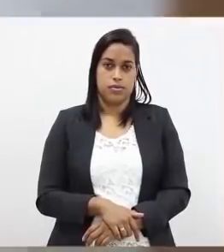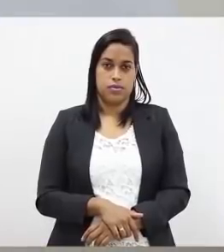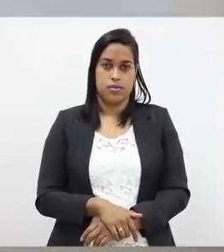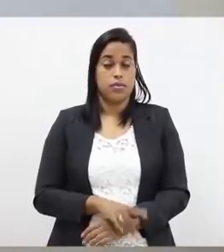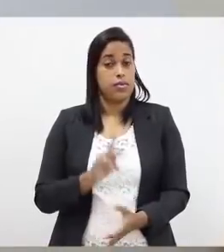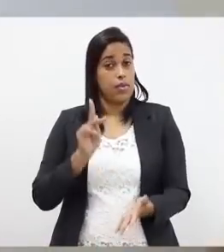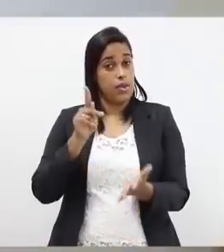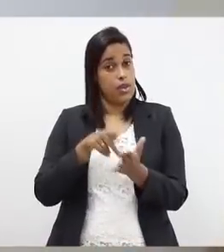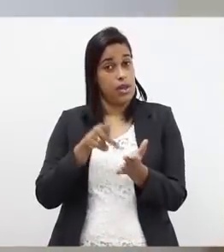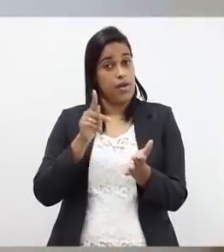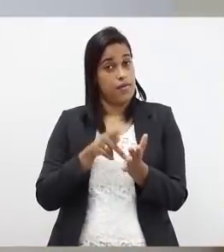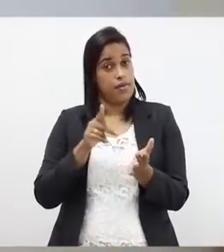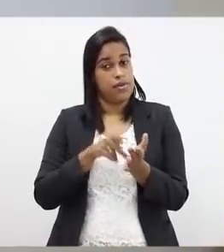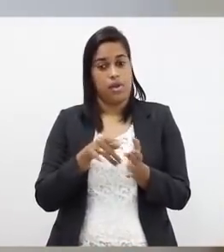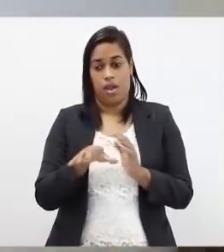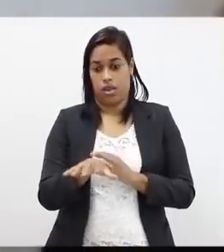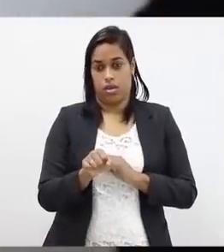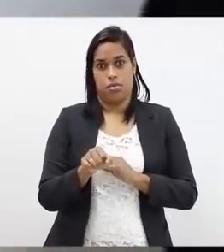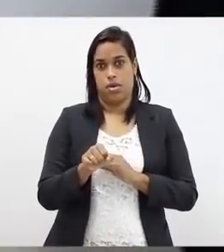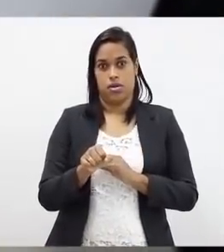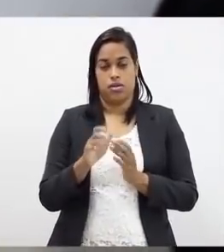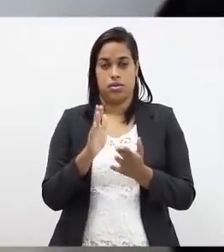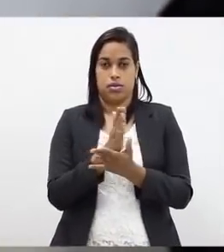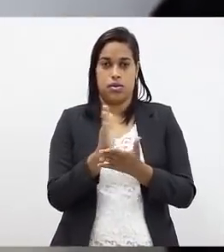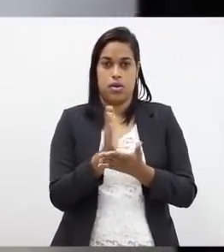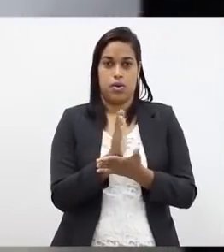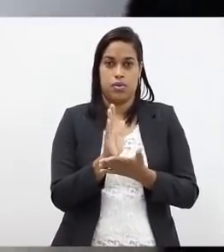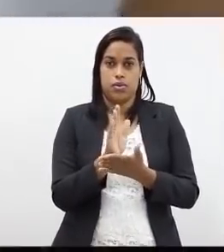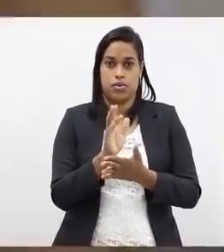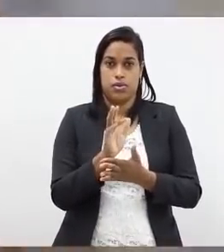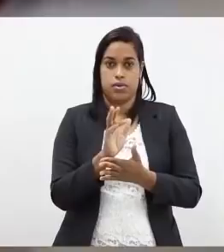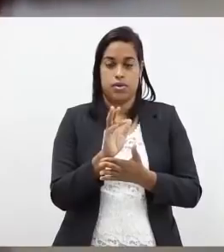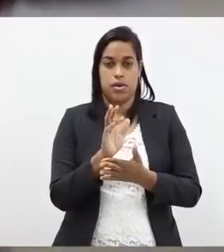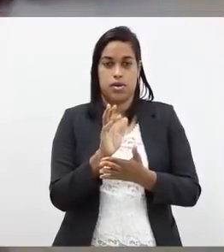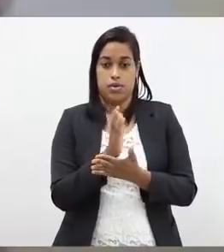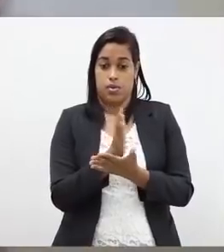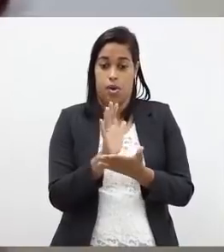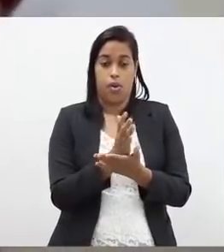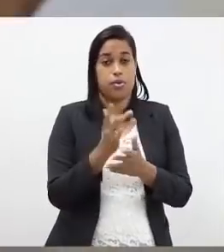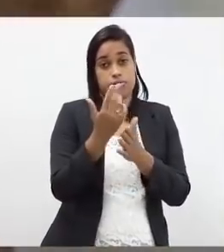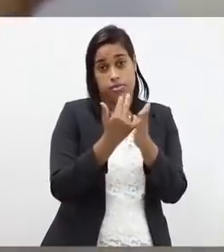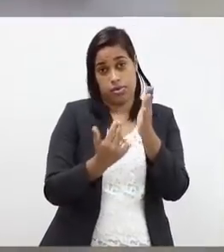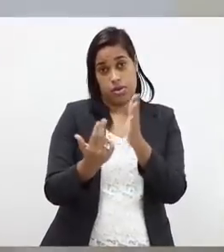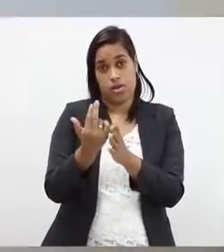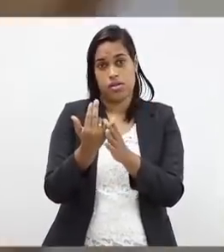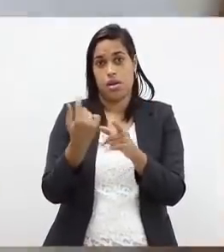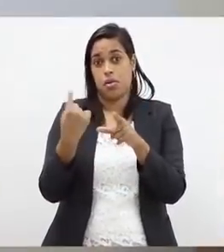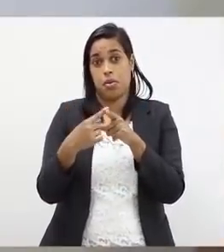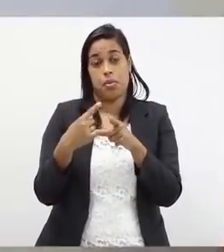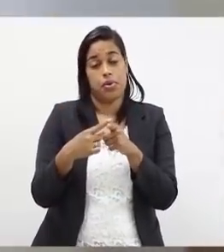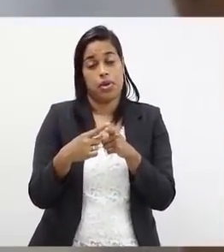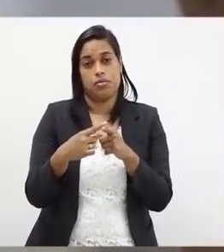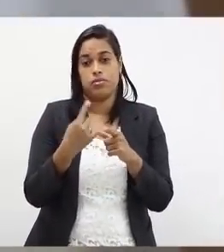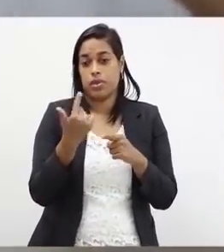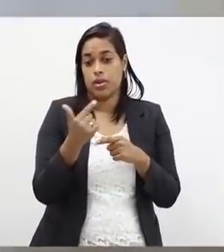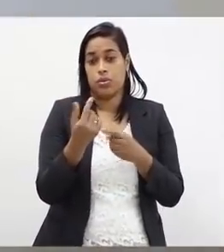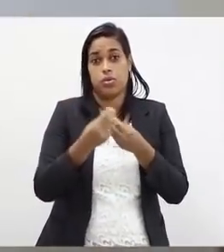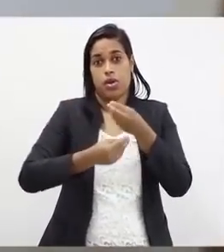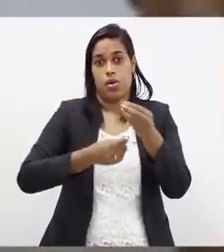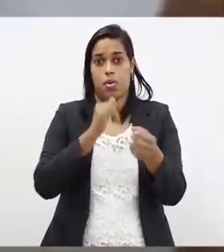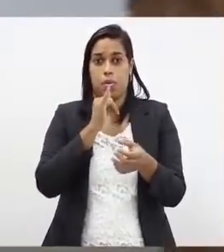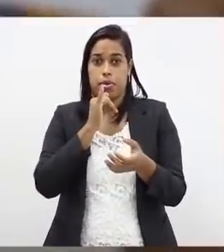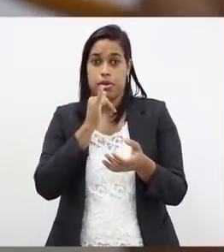Na verdade, eu não estou pegando as medidas relativas dessa peça com o meu desenho, porque a peça não caberia se eu fosse desenhar em medidas reais.